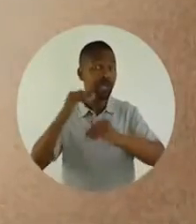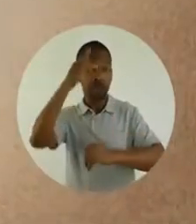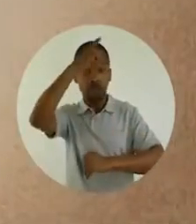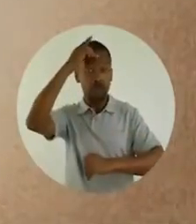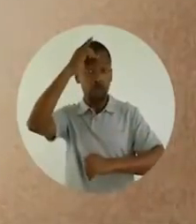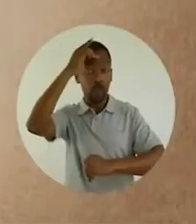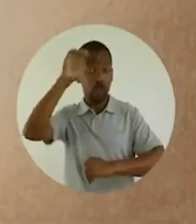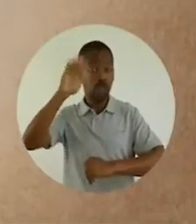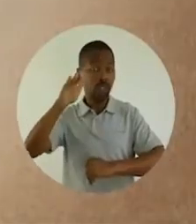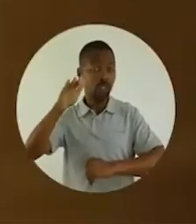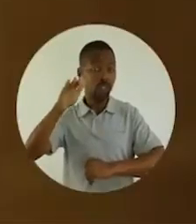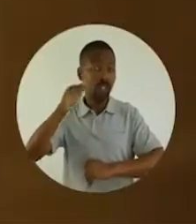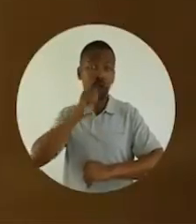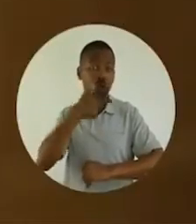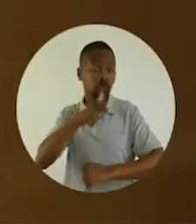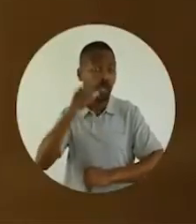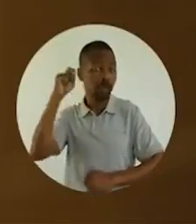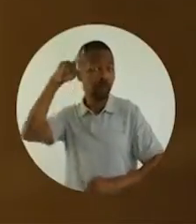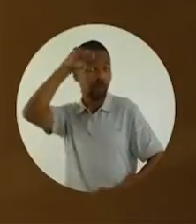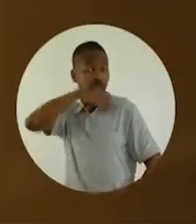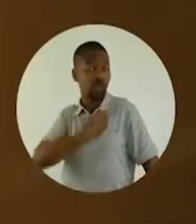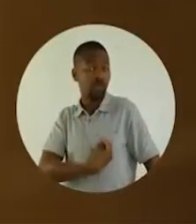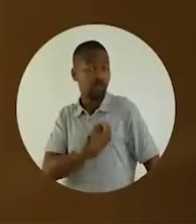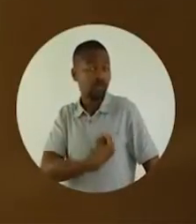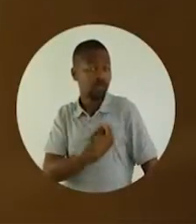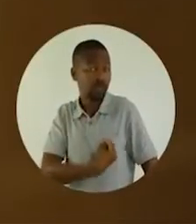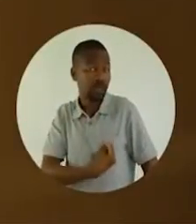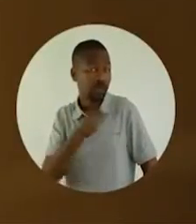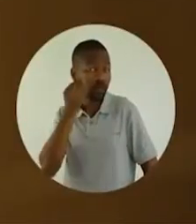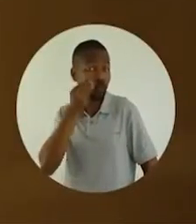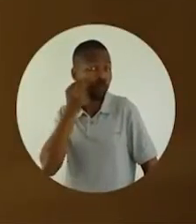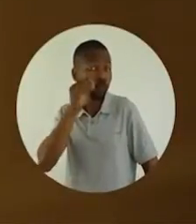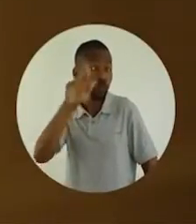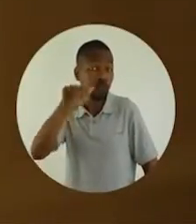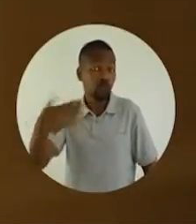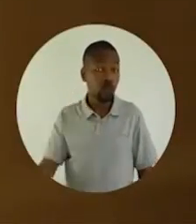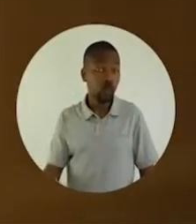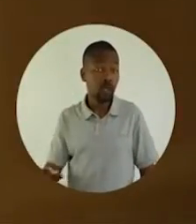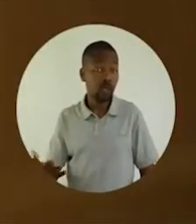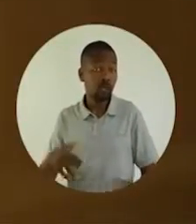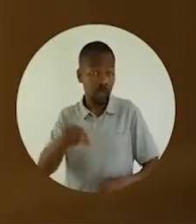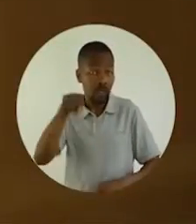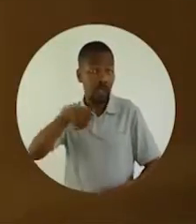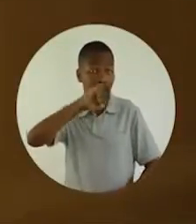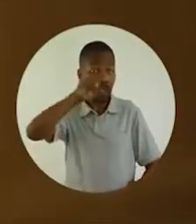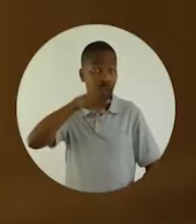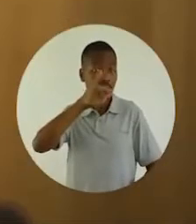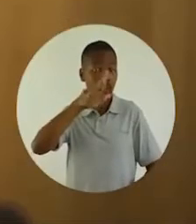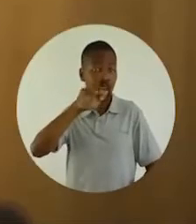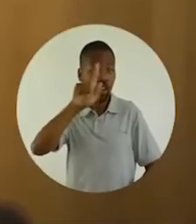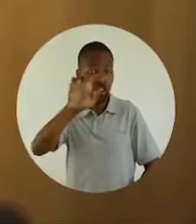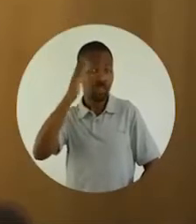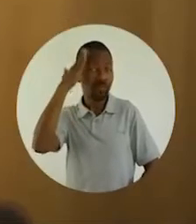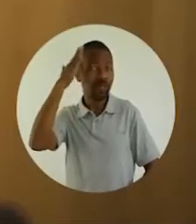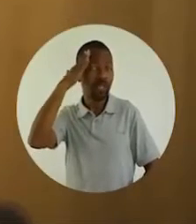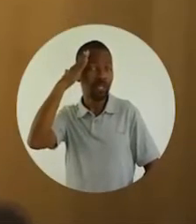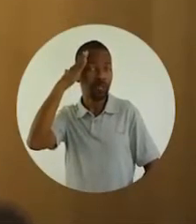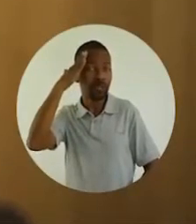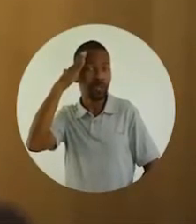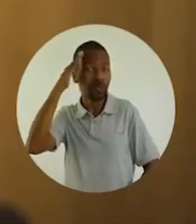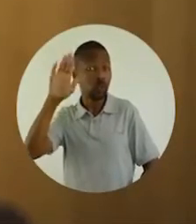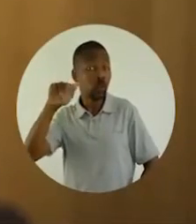em cima, ela nunca vai pensar nisso, porque ela nunca passou o que De Jorge Patrício passou. Ela